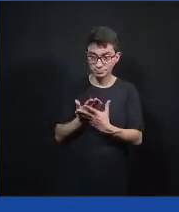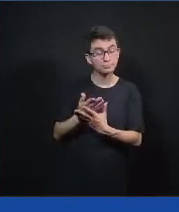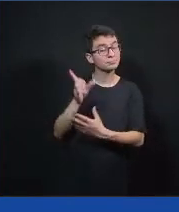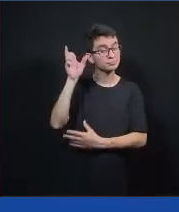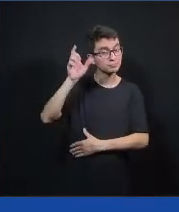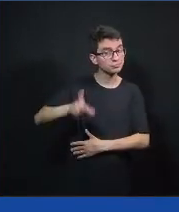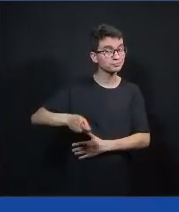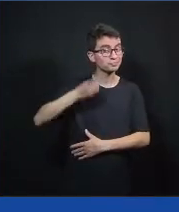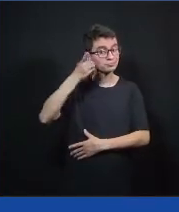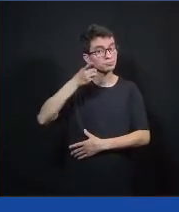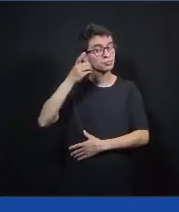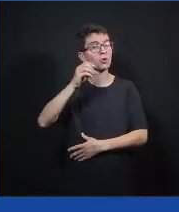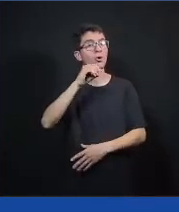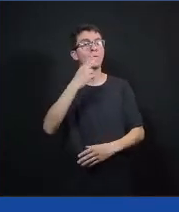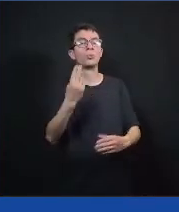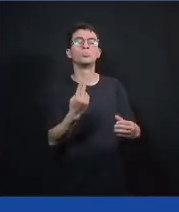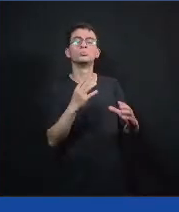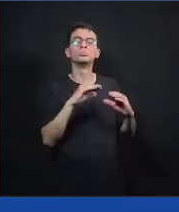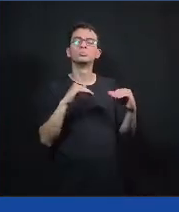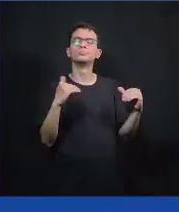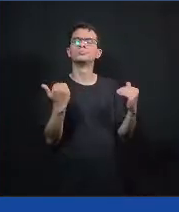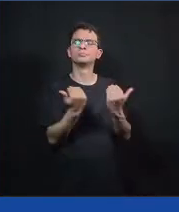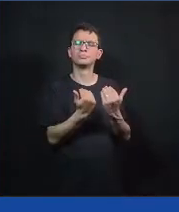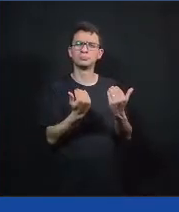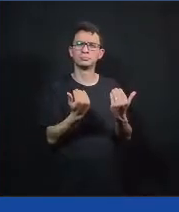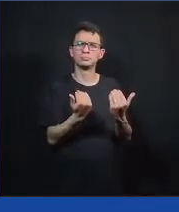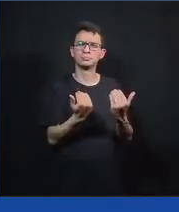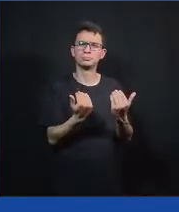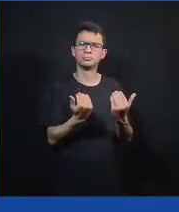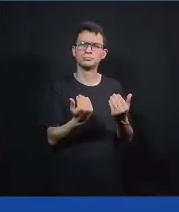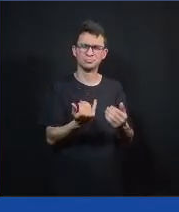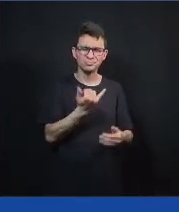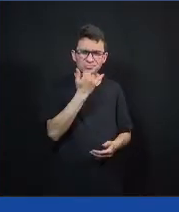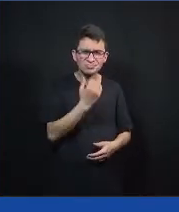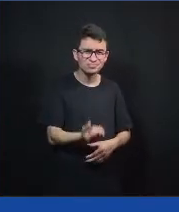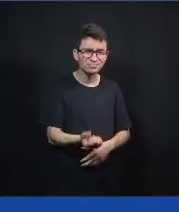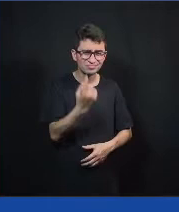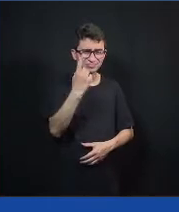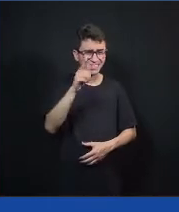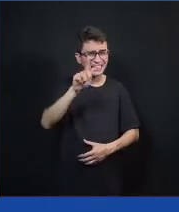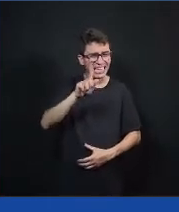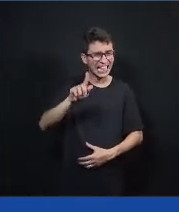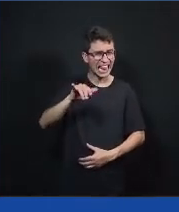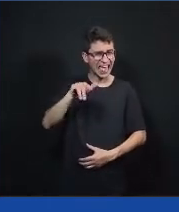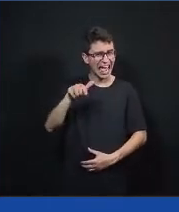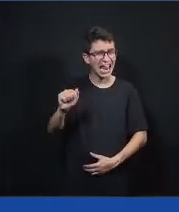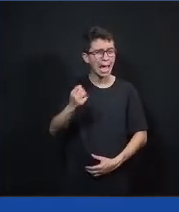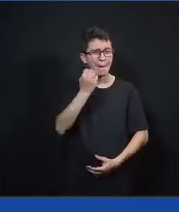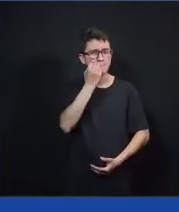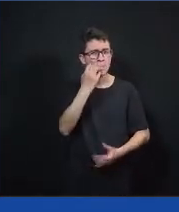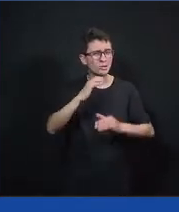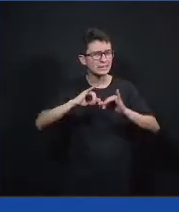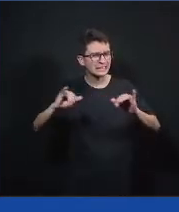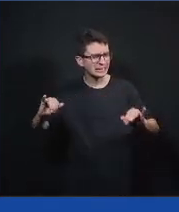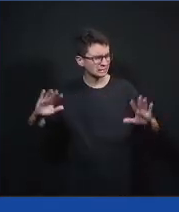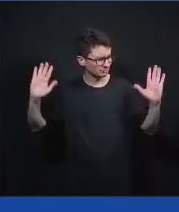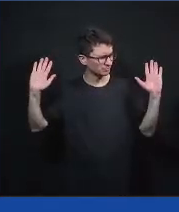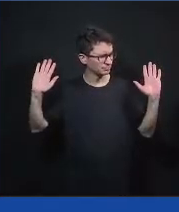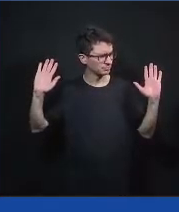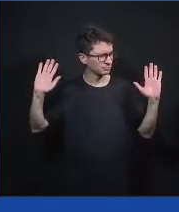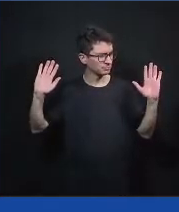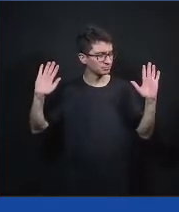no Congresso. Mas por que, que essa notícia é boa, Graziella? Por que, que você está me falando isso como uma notícia boa? Porque